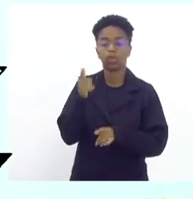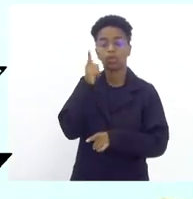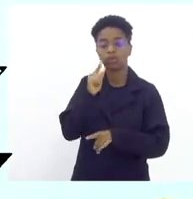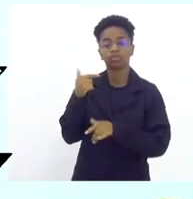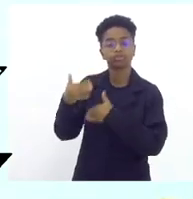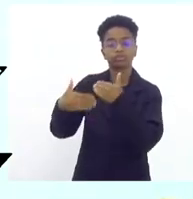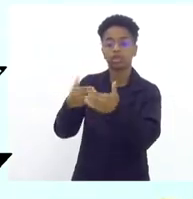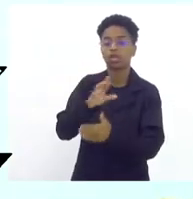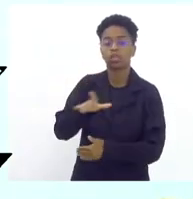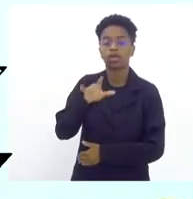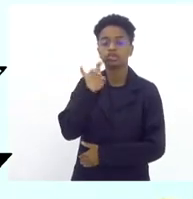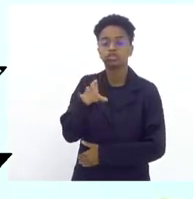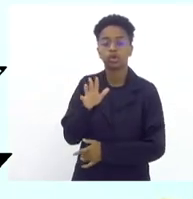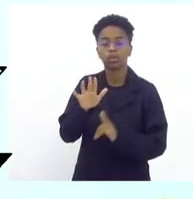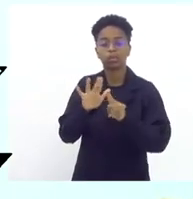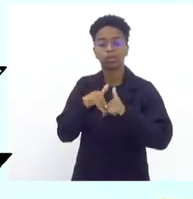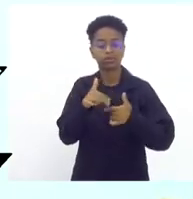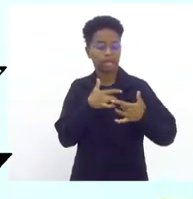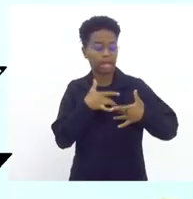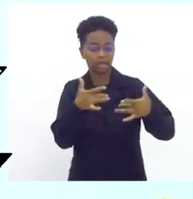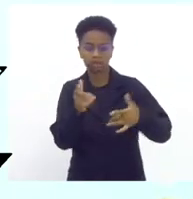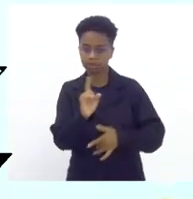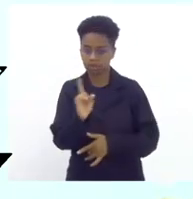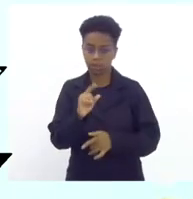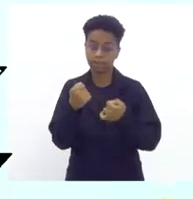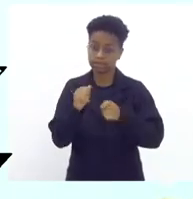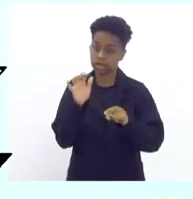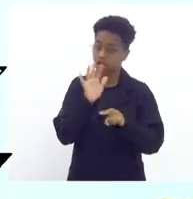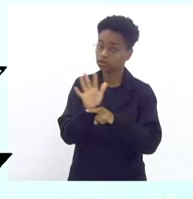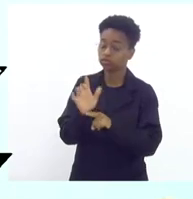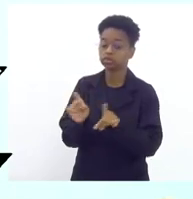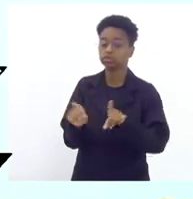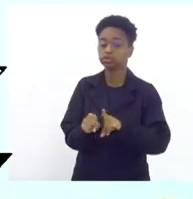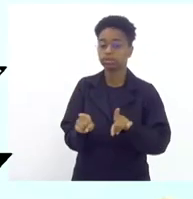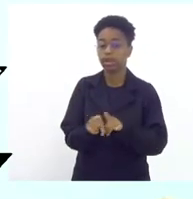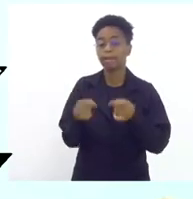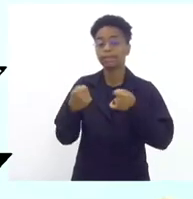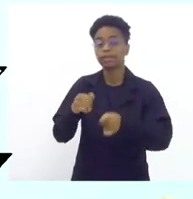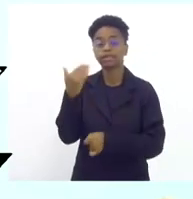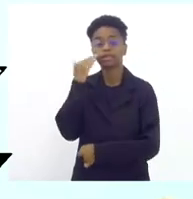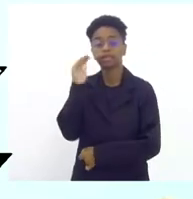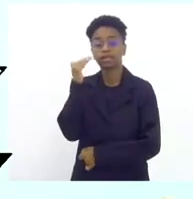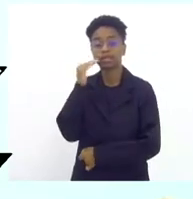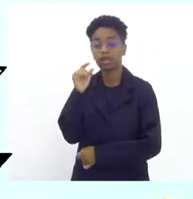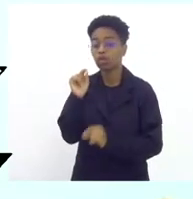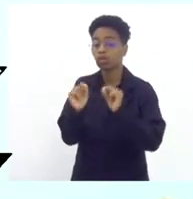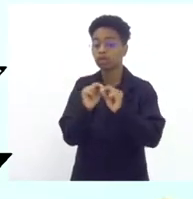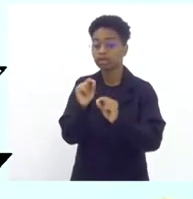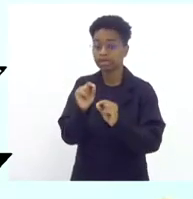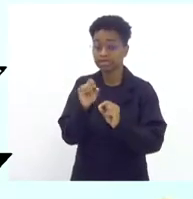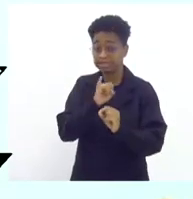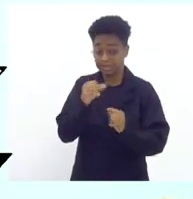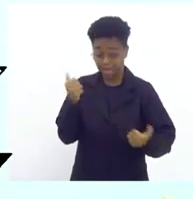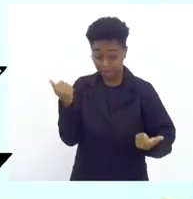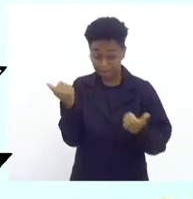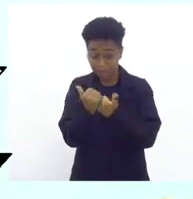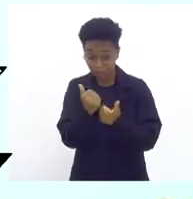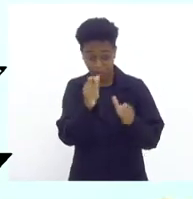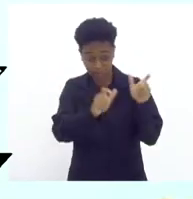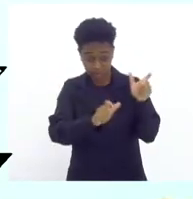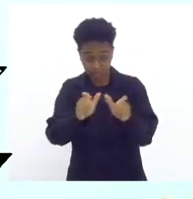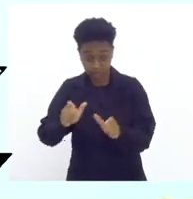não só por uma questão de caridade a gente precisa da ajuda mas também a gente precisa entender que apoiando estes migrantes